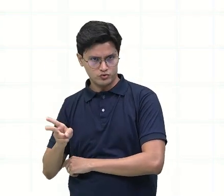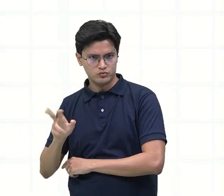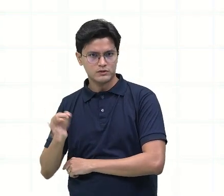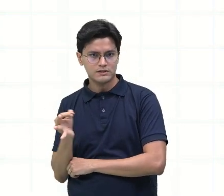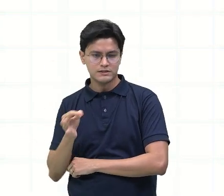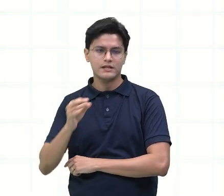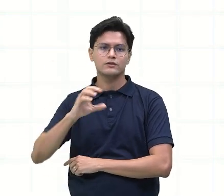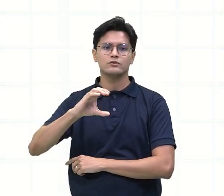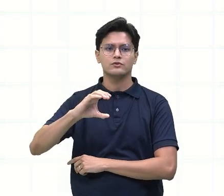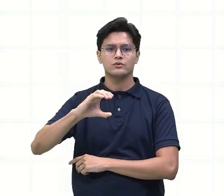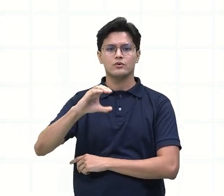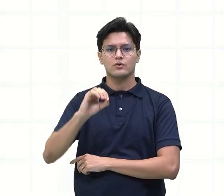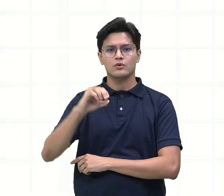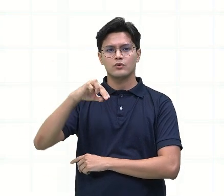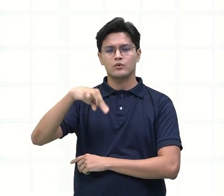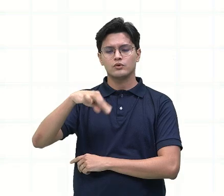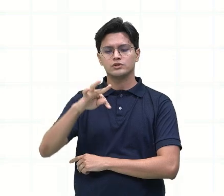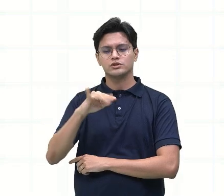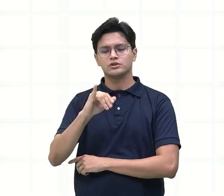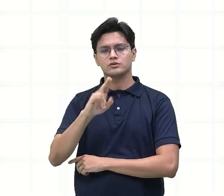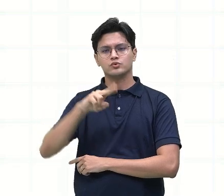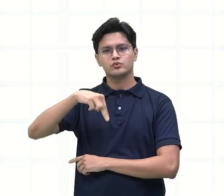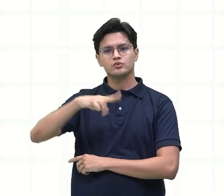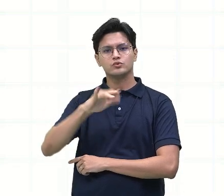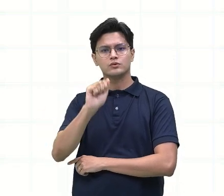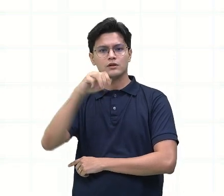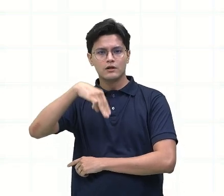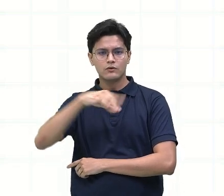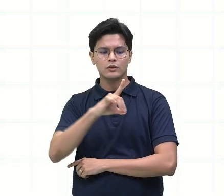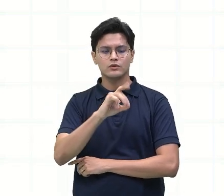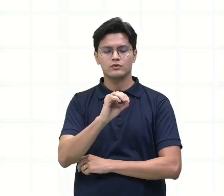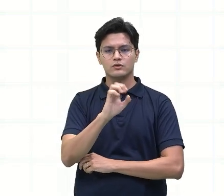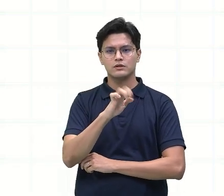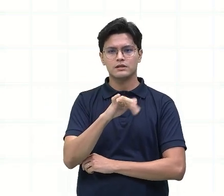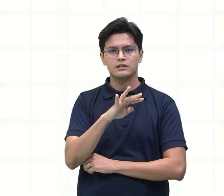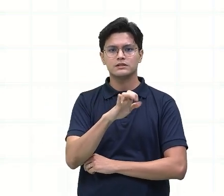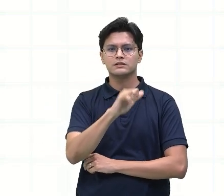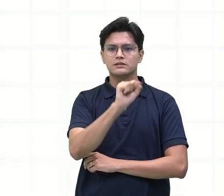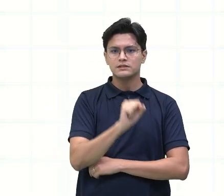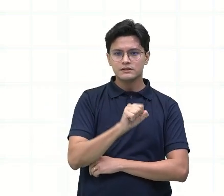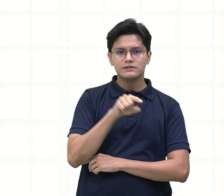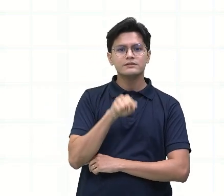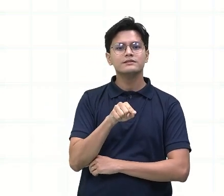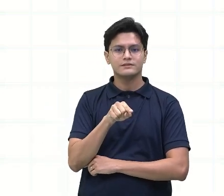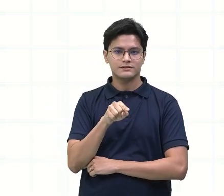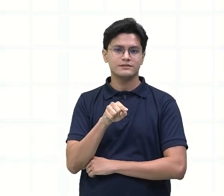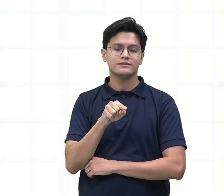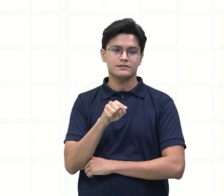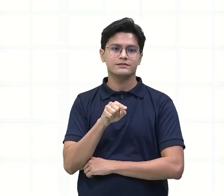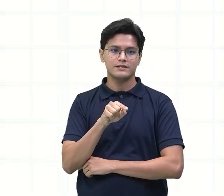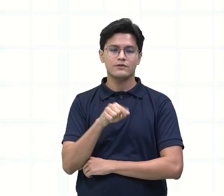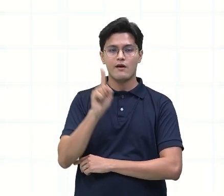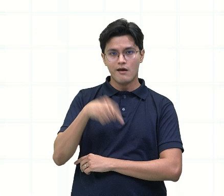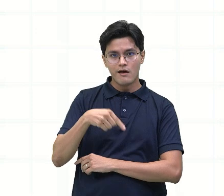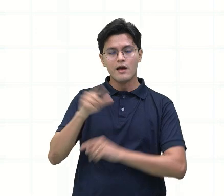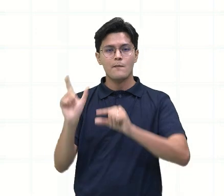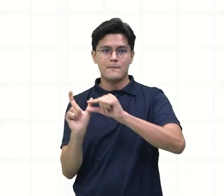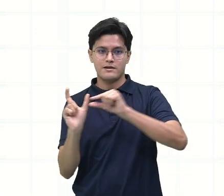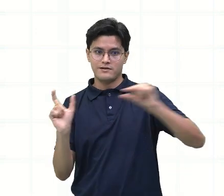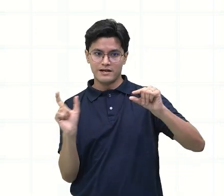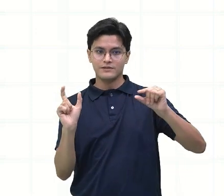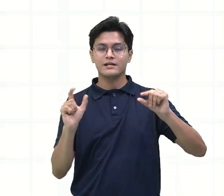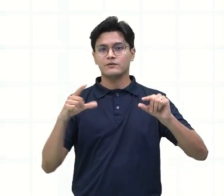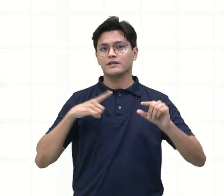verbo de ligação, nós vamos ter no predicado nominal o verbo de ligação continuam, não vai ser um verbo de ação, e o predicativo do